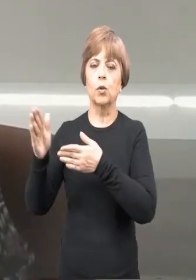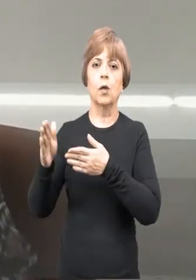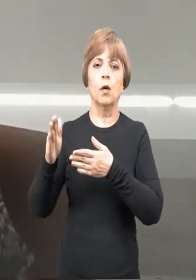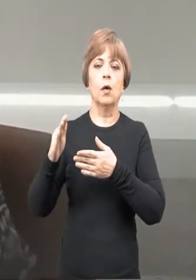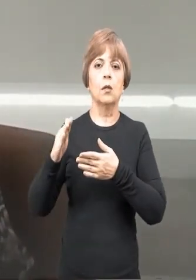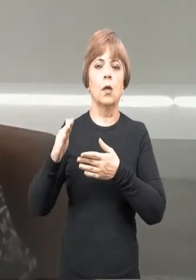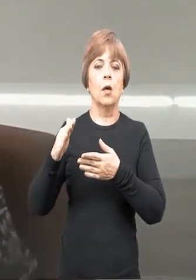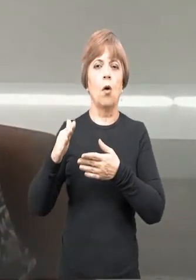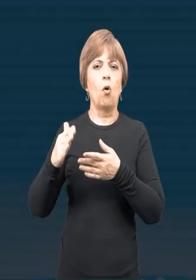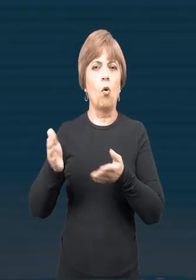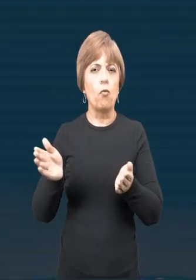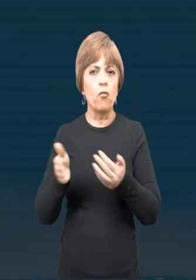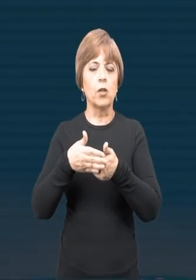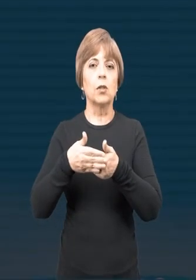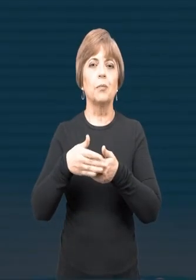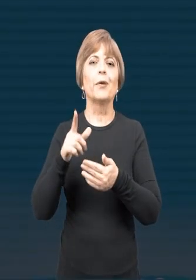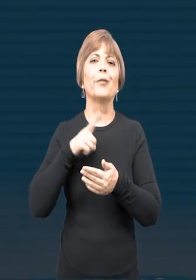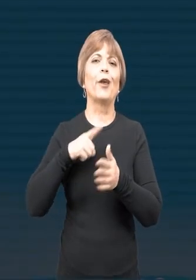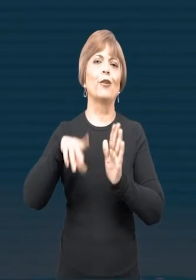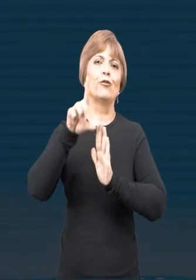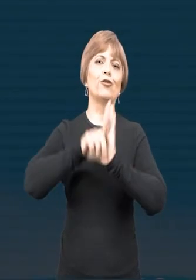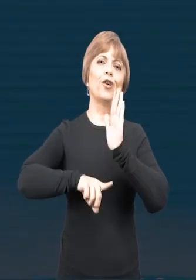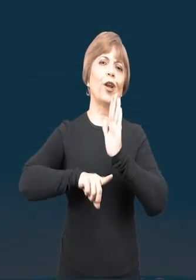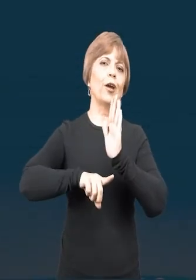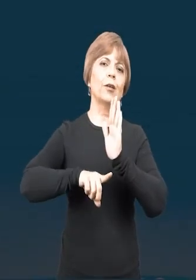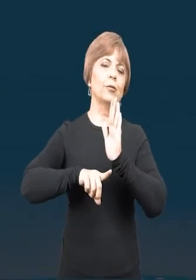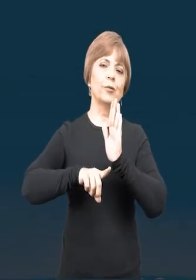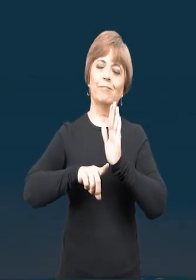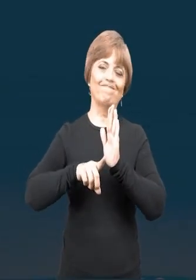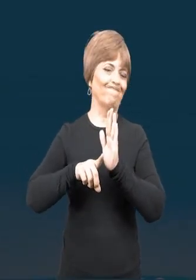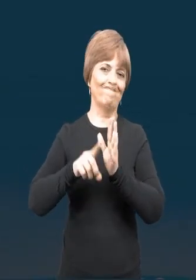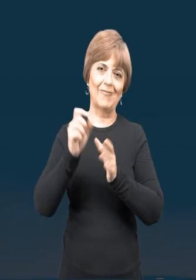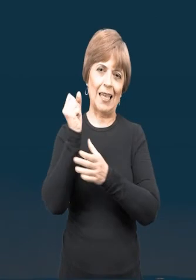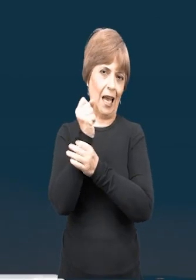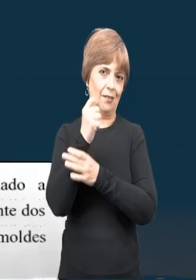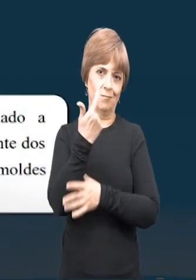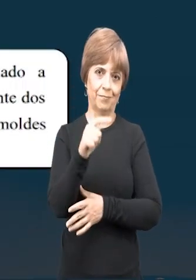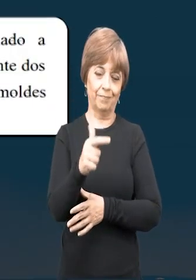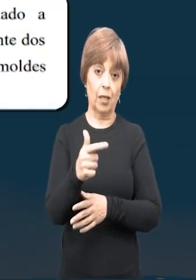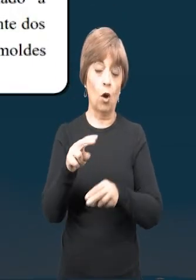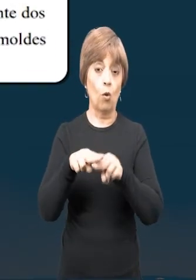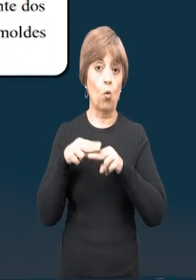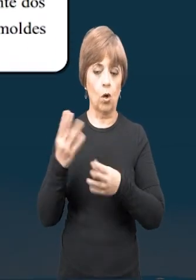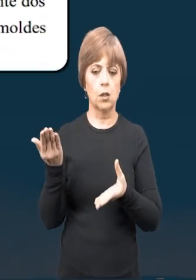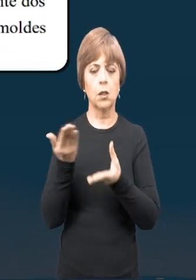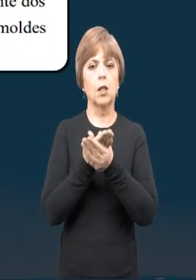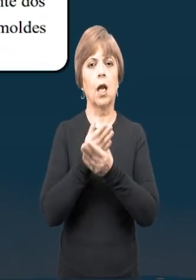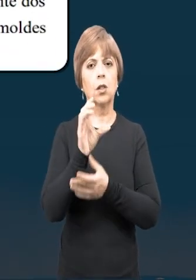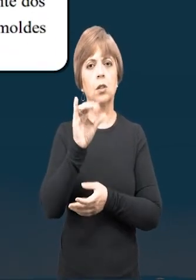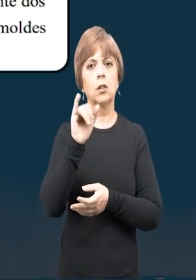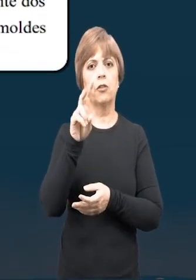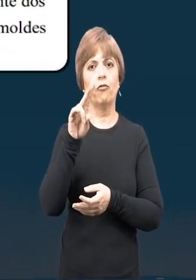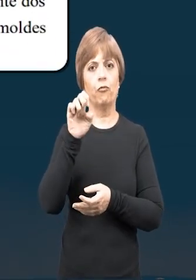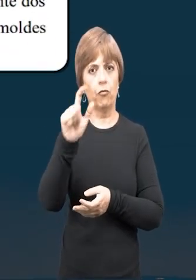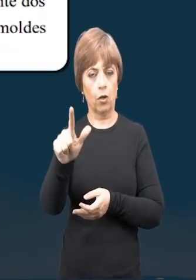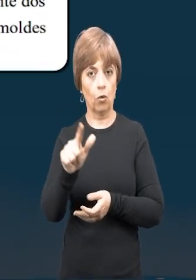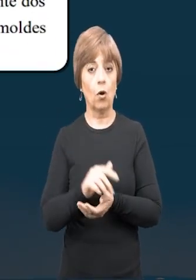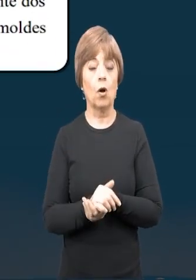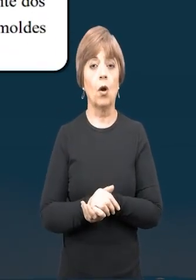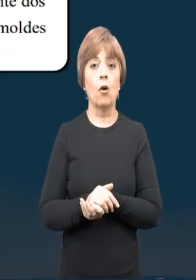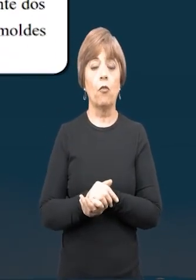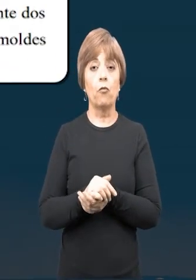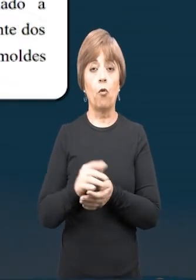havia violações de direitos e, por conta disso, foi instaurado um inquérito civil e dentro desse inquérito civil foram expedidos